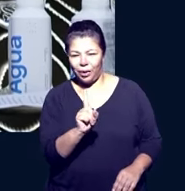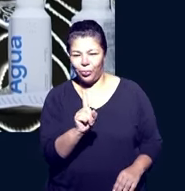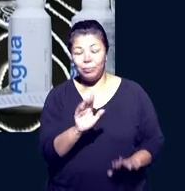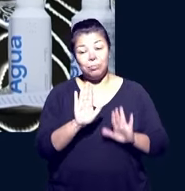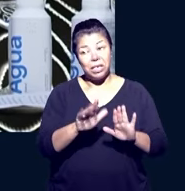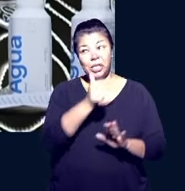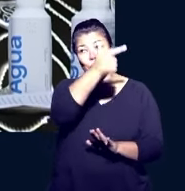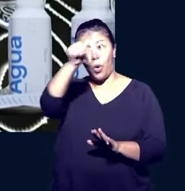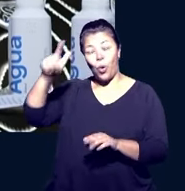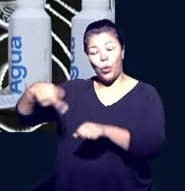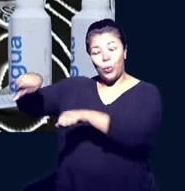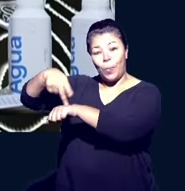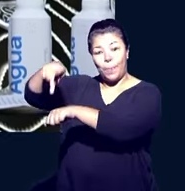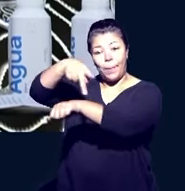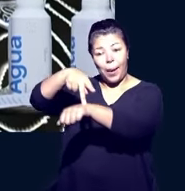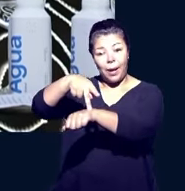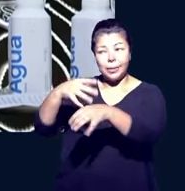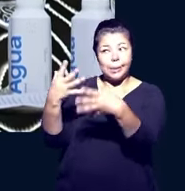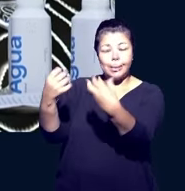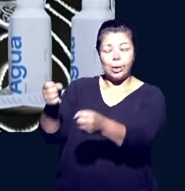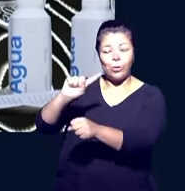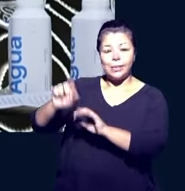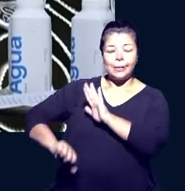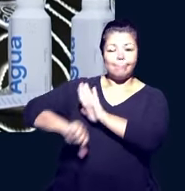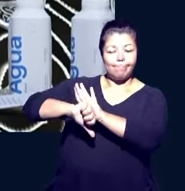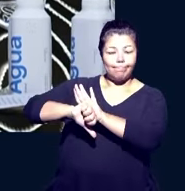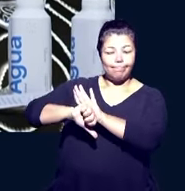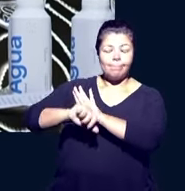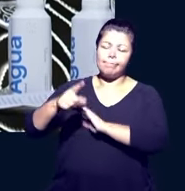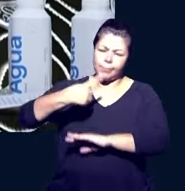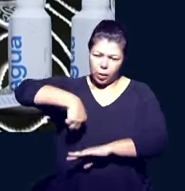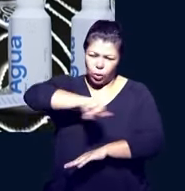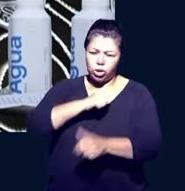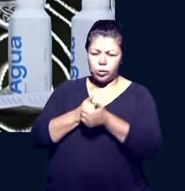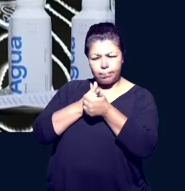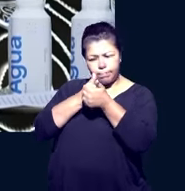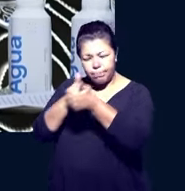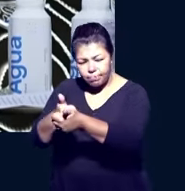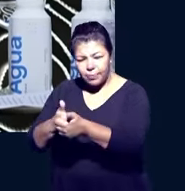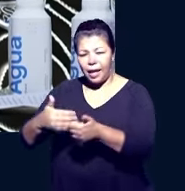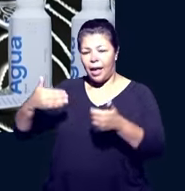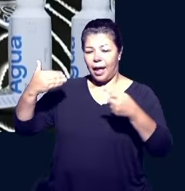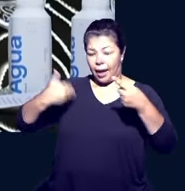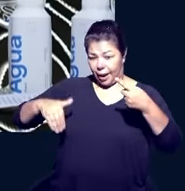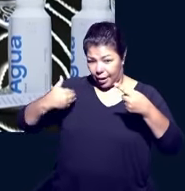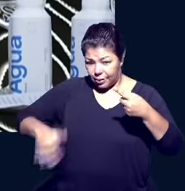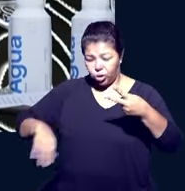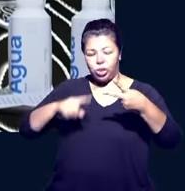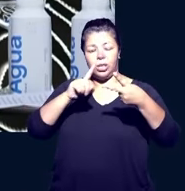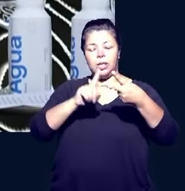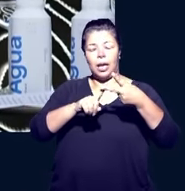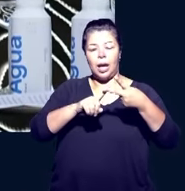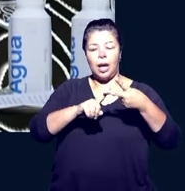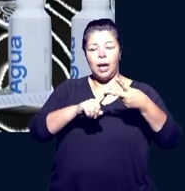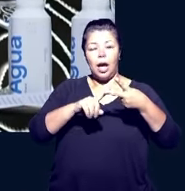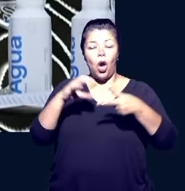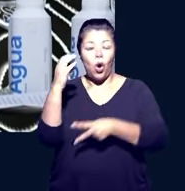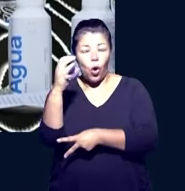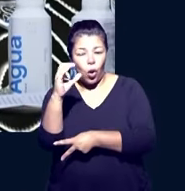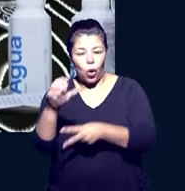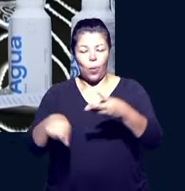é uma má política pública e nós já nessa matéria estamos atrás da Argentina estamos atrás da colia estamos atrás do México de